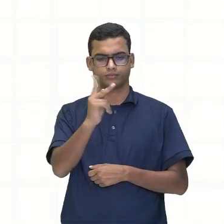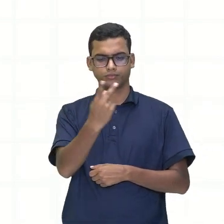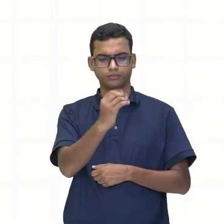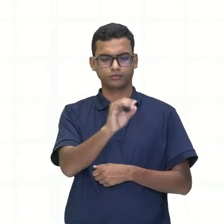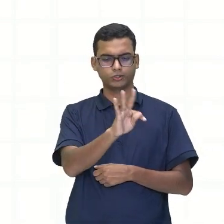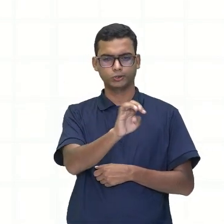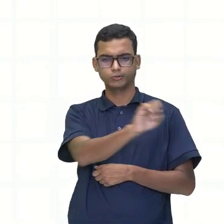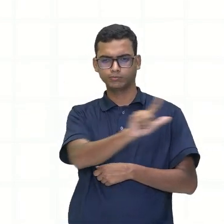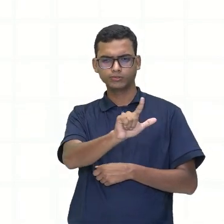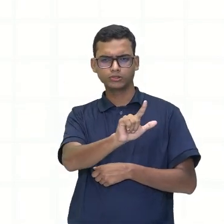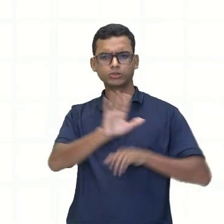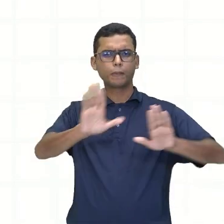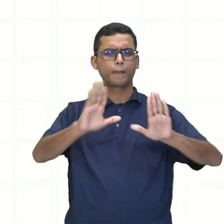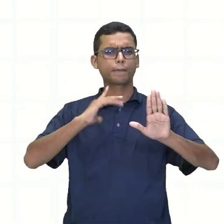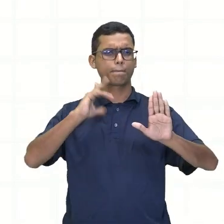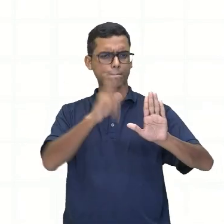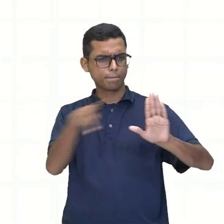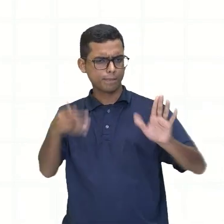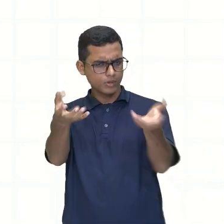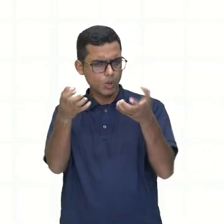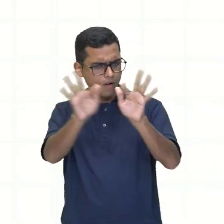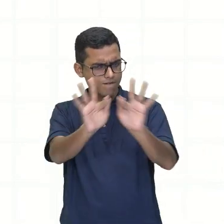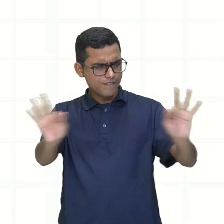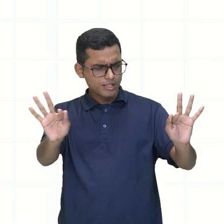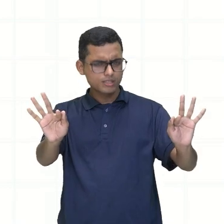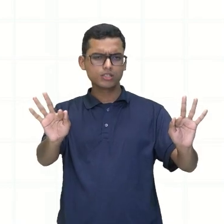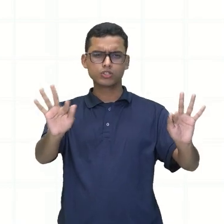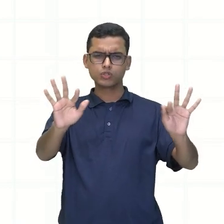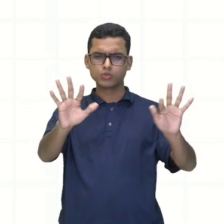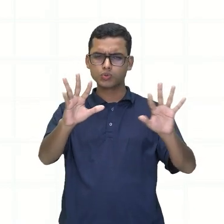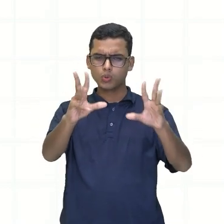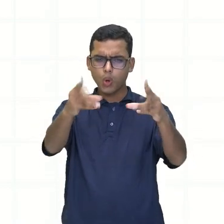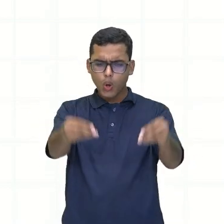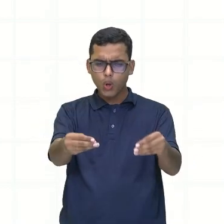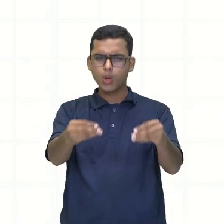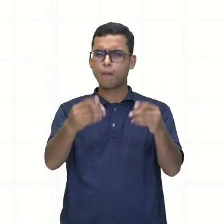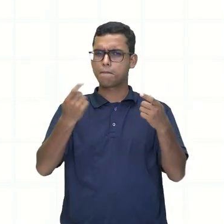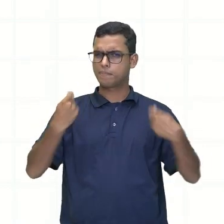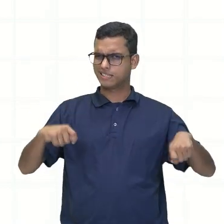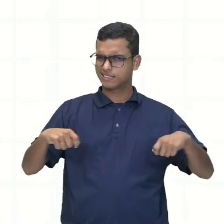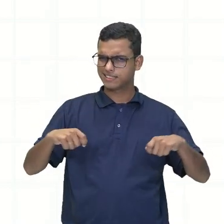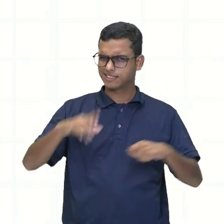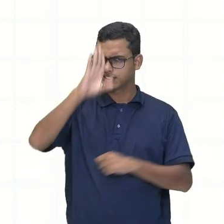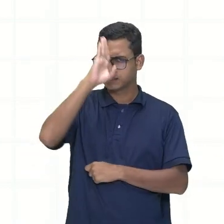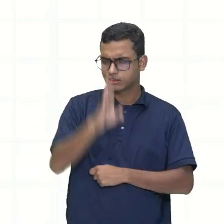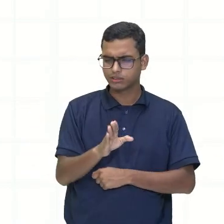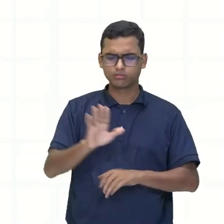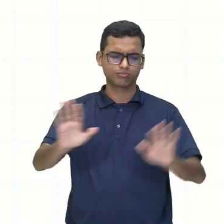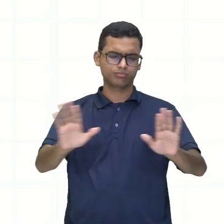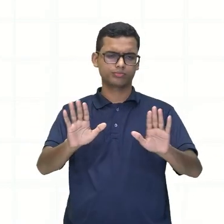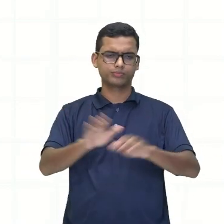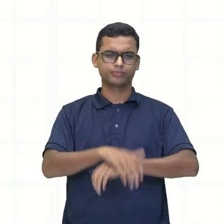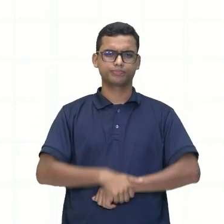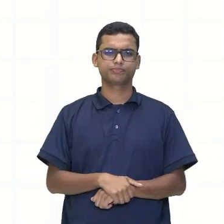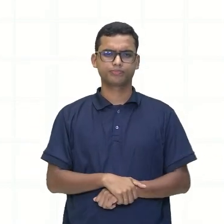Ah, professora, eu quero falar a frase completa. No geral, não precisa, mas olha como é que